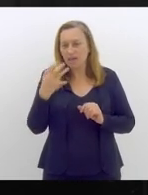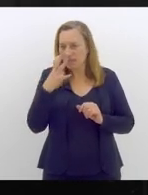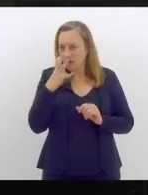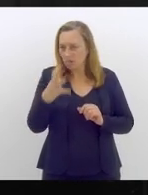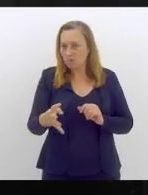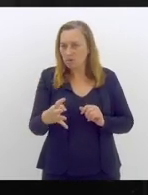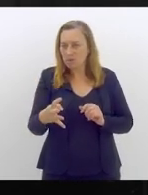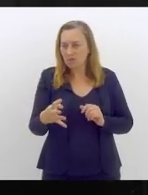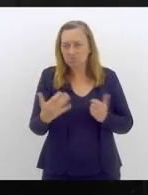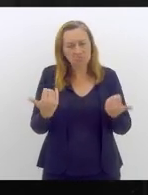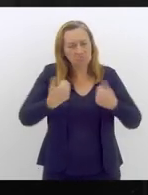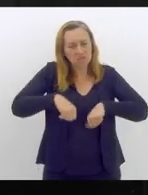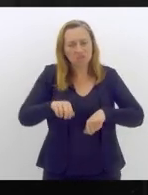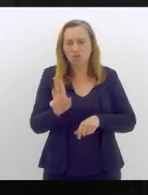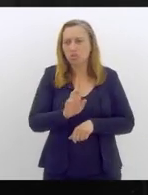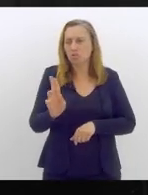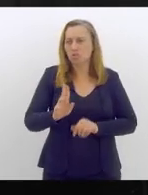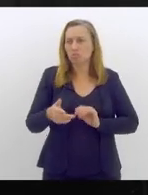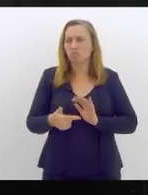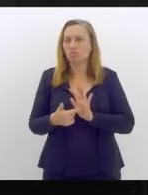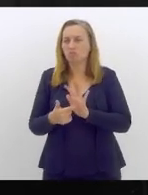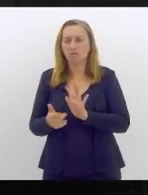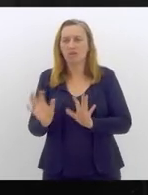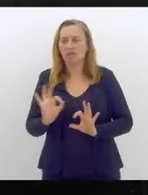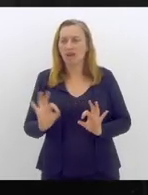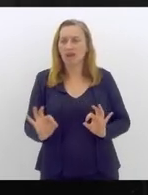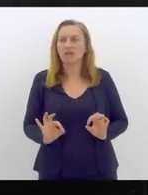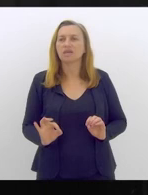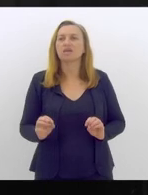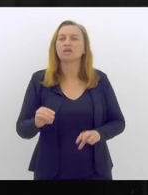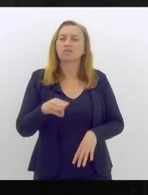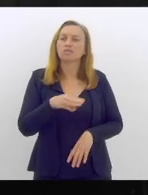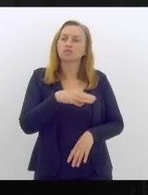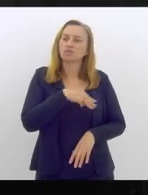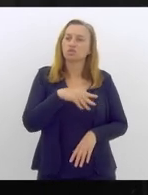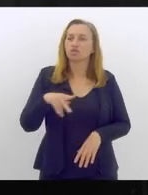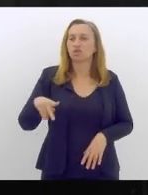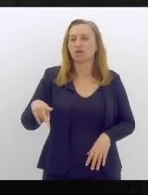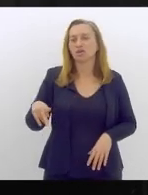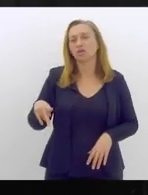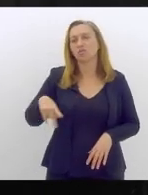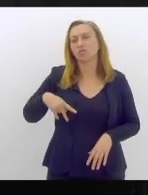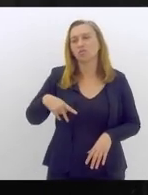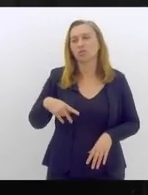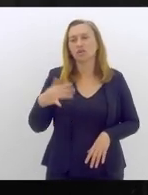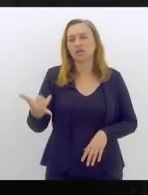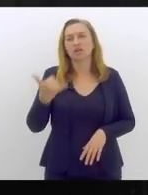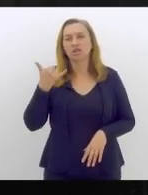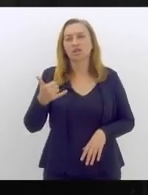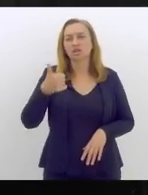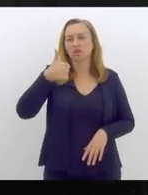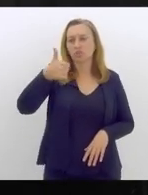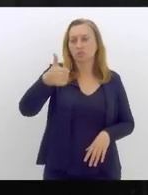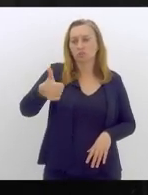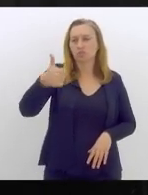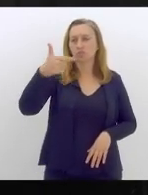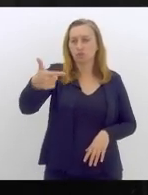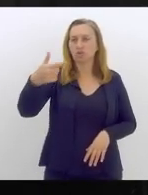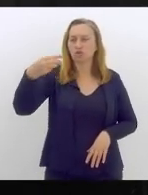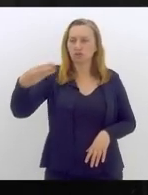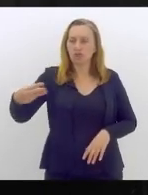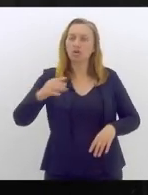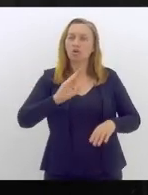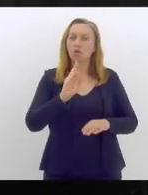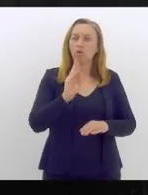irão averiguar a ouvidoria do Ministério Público que é o ligue 127 ou WhatsApp